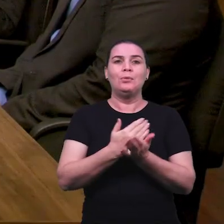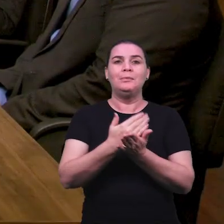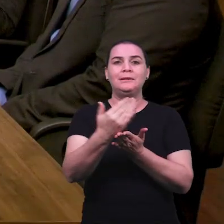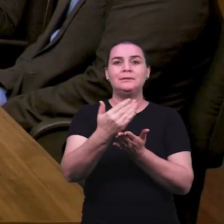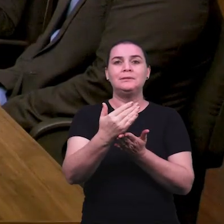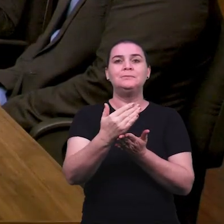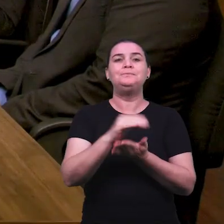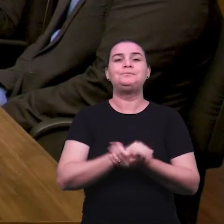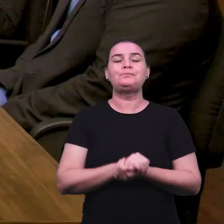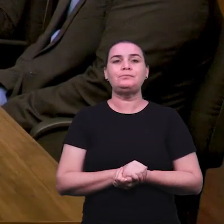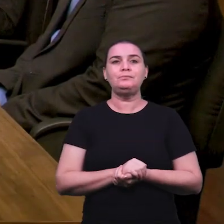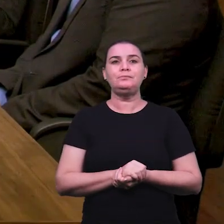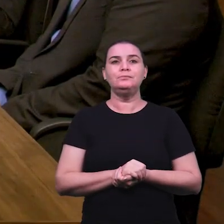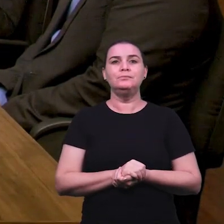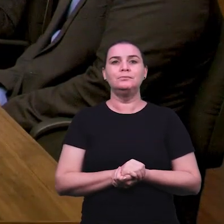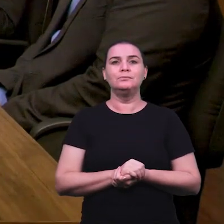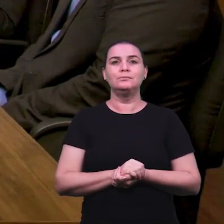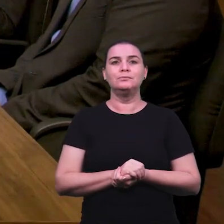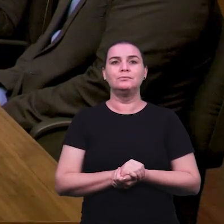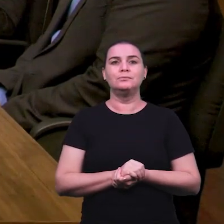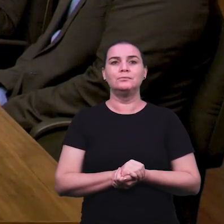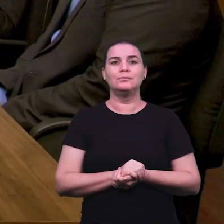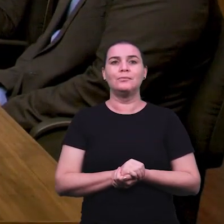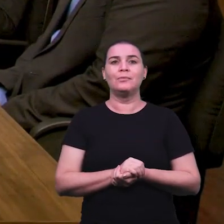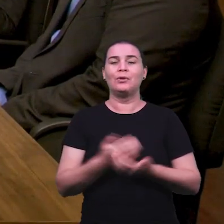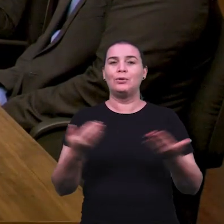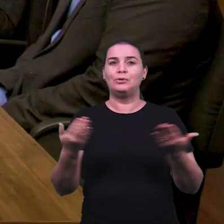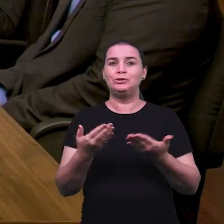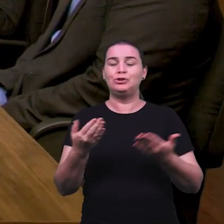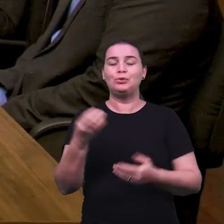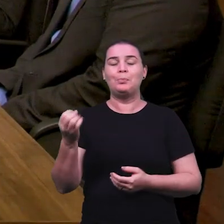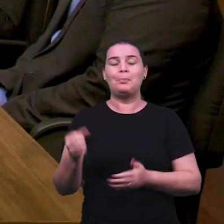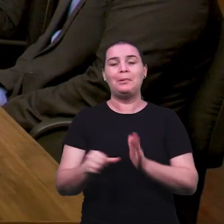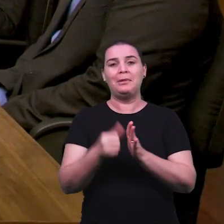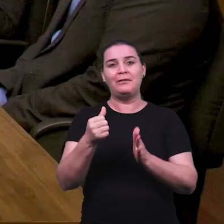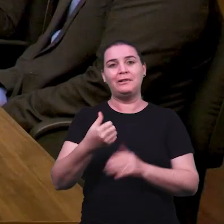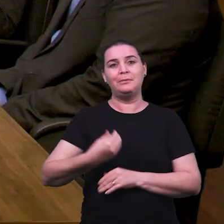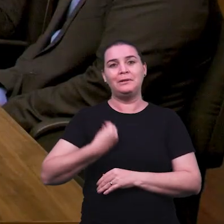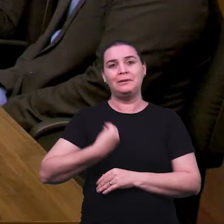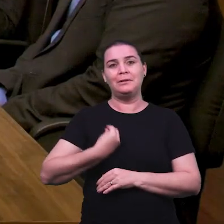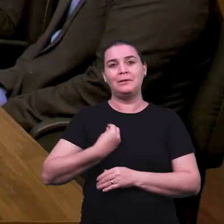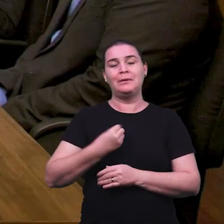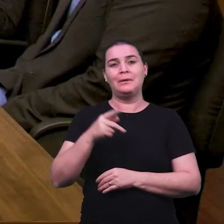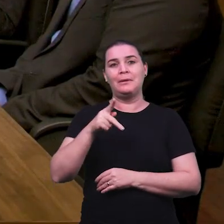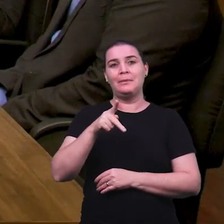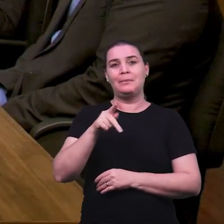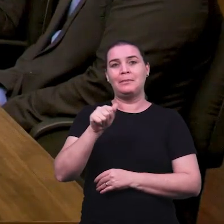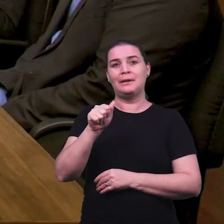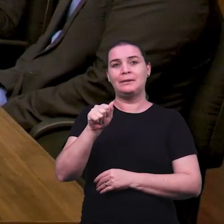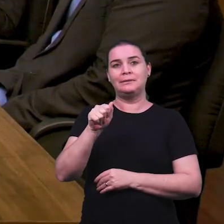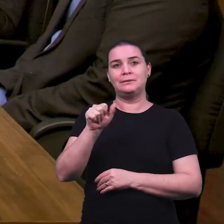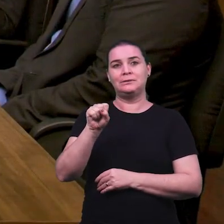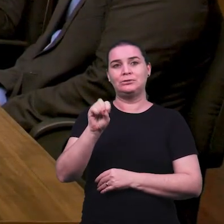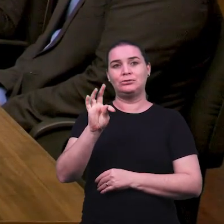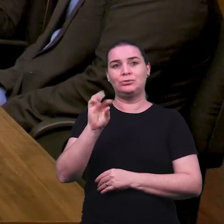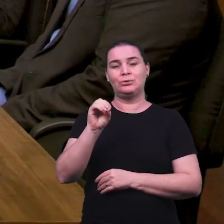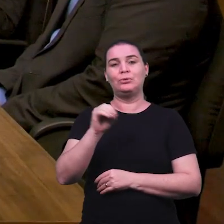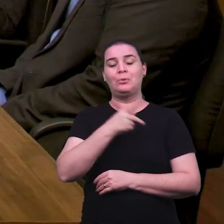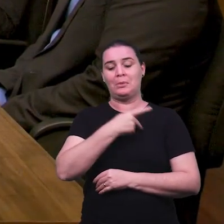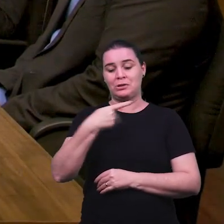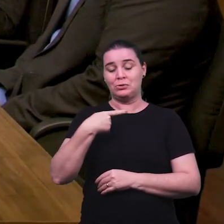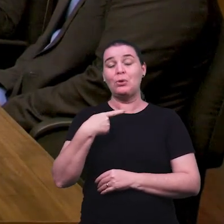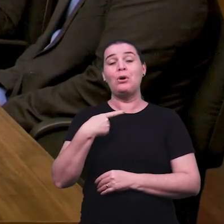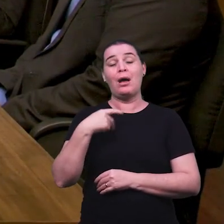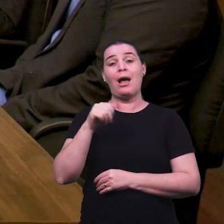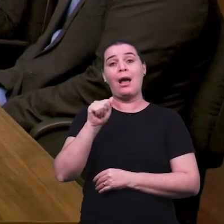começando por um companheiro nosso que está estreando aqui, que é o pastor Alonso, a paz do Senhor. Paz do Senhor. Como o senhor